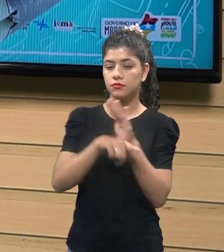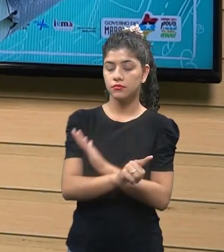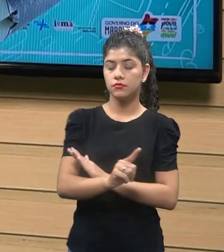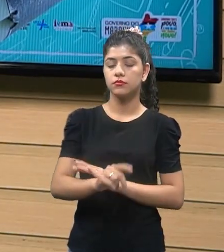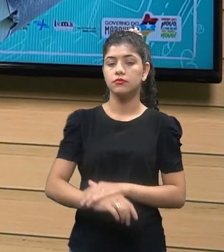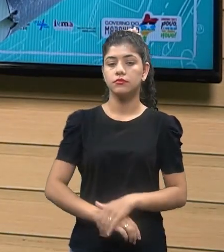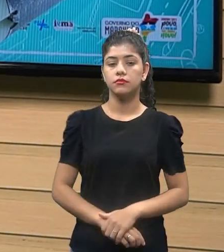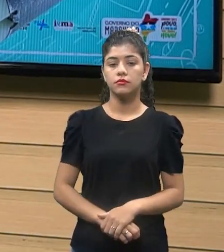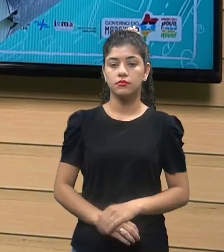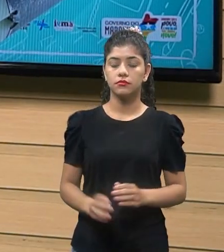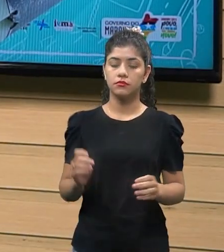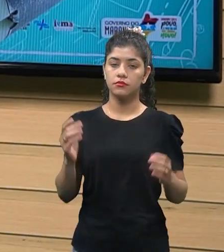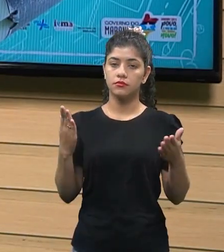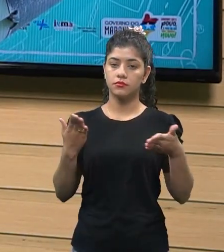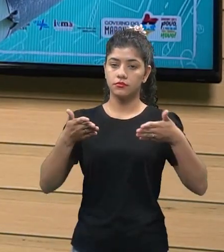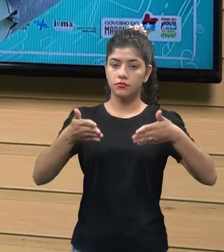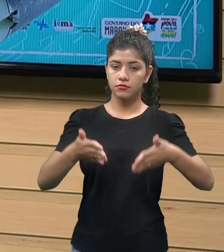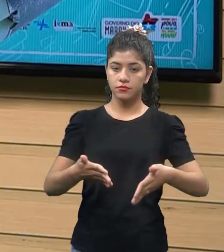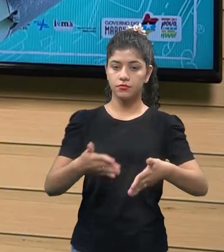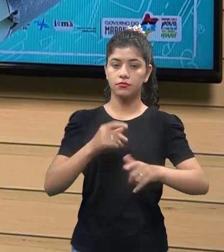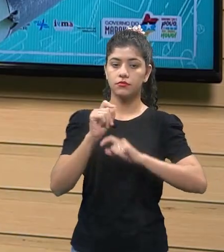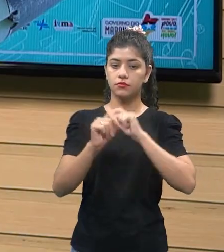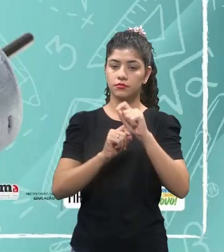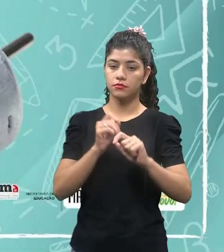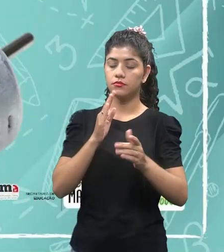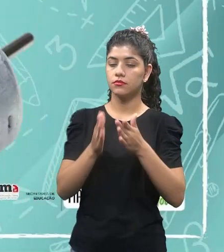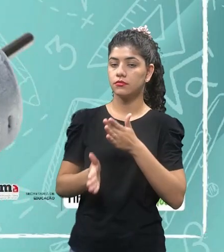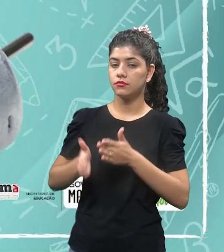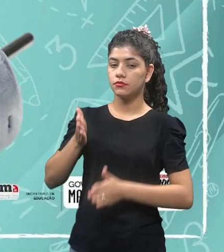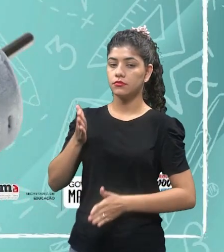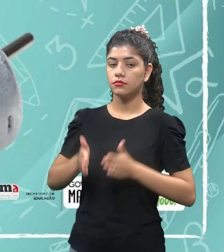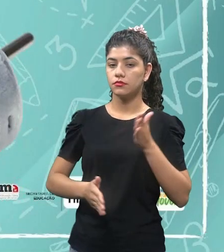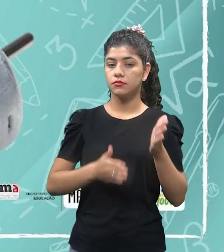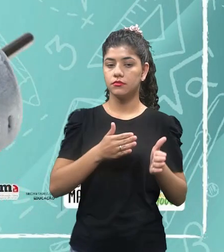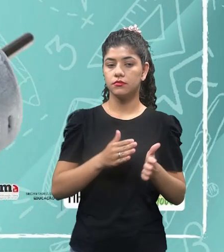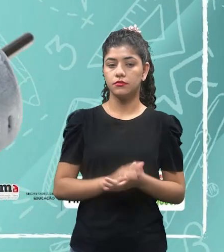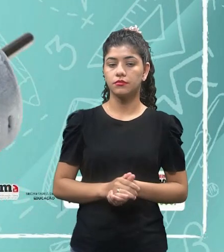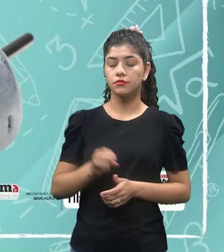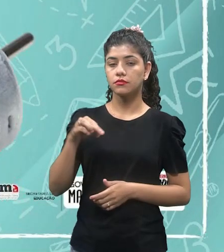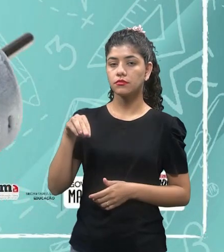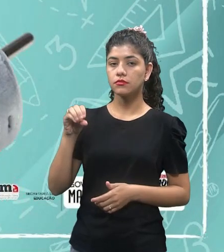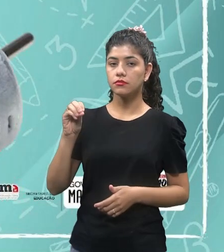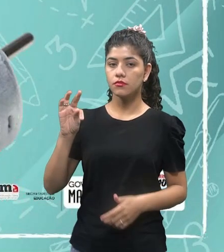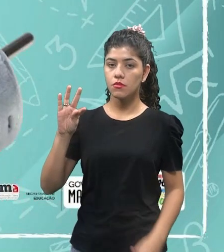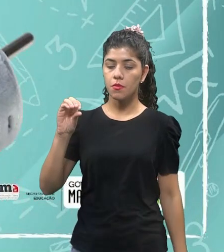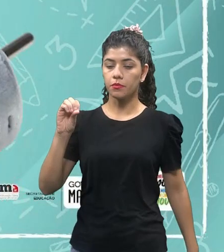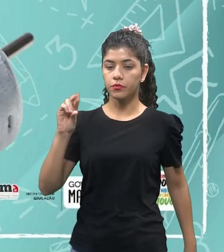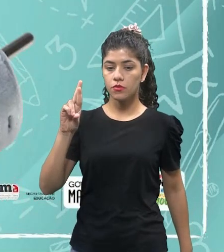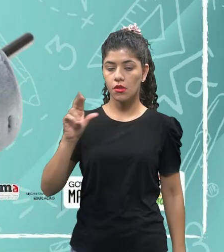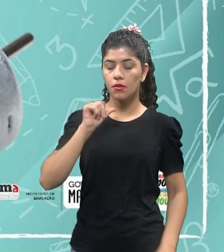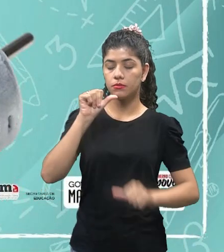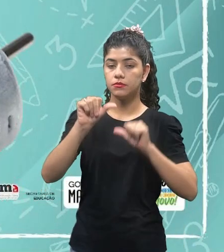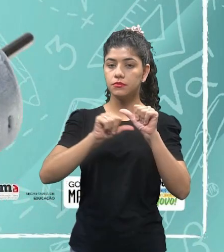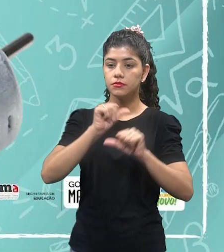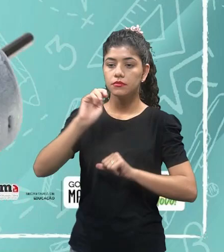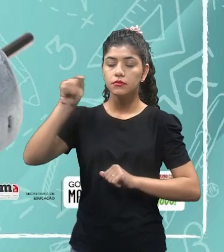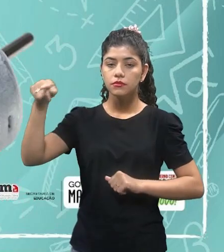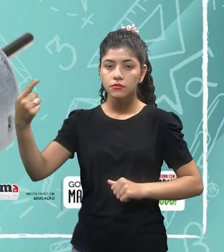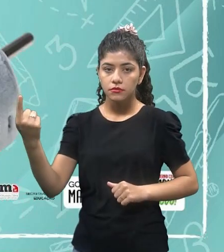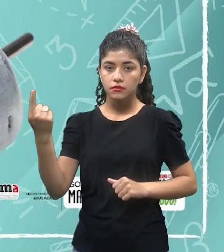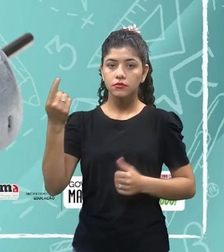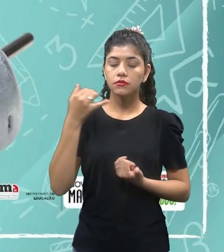ainda, voltado diretamente para a robótica. O motor é um equipamento que transforma outras fontes